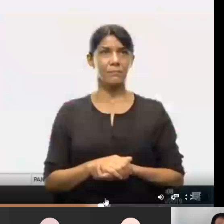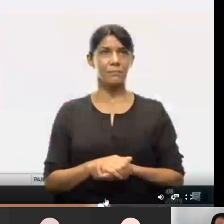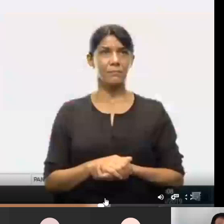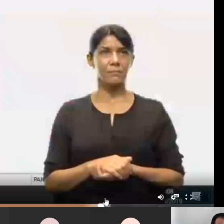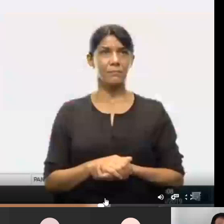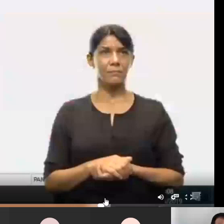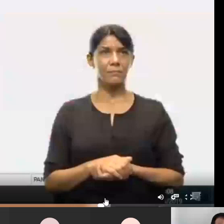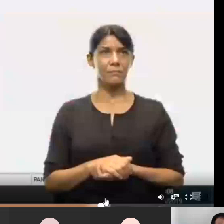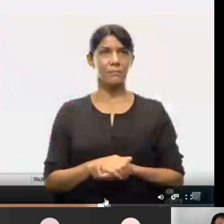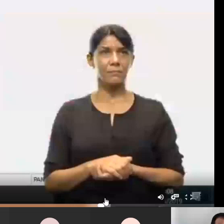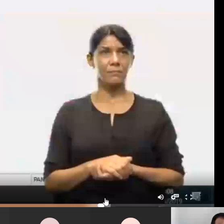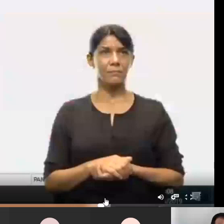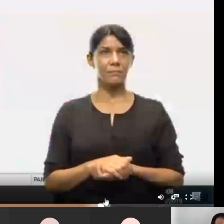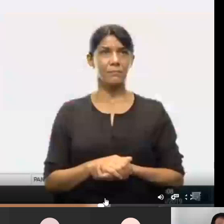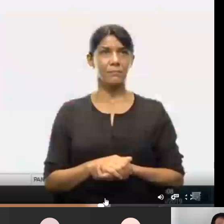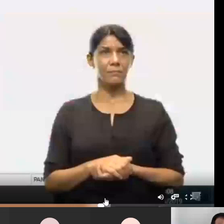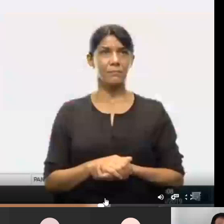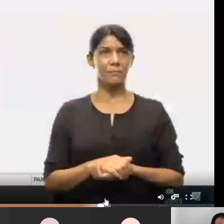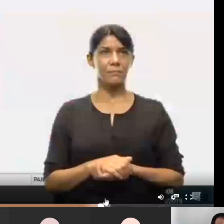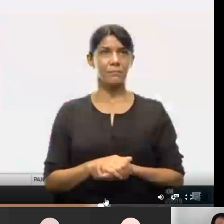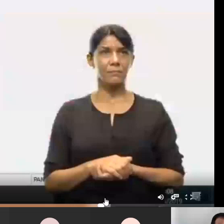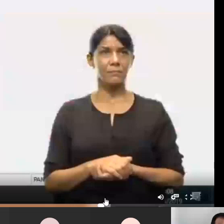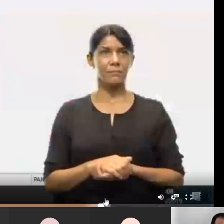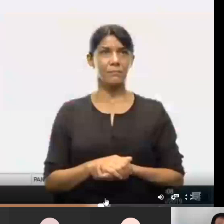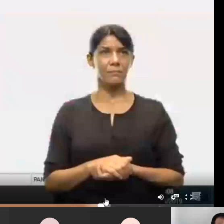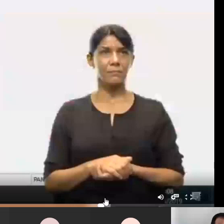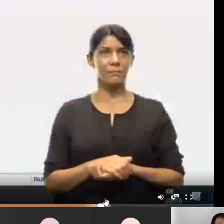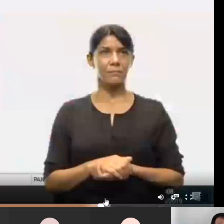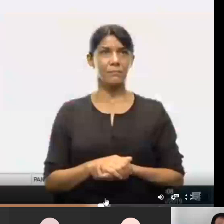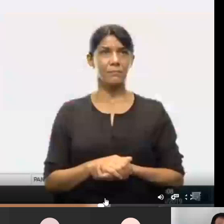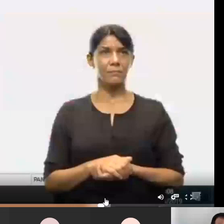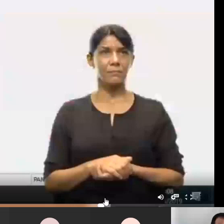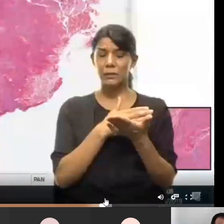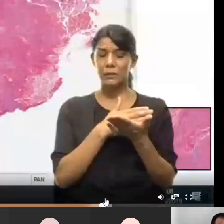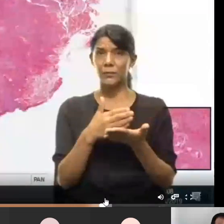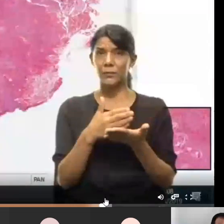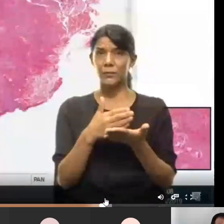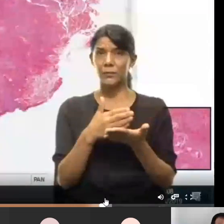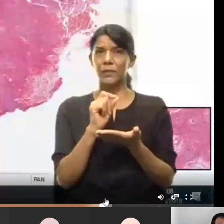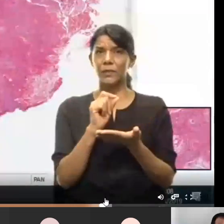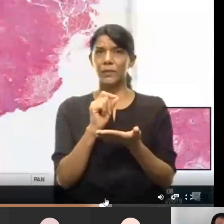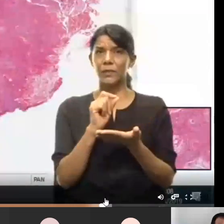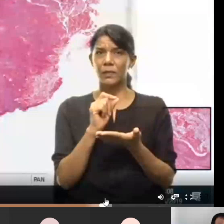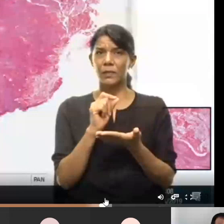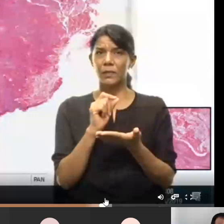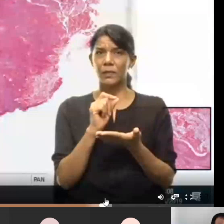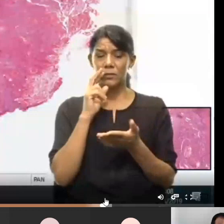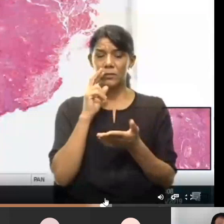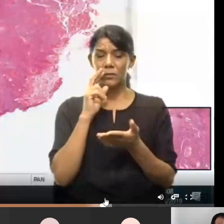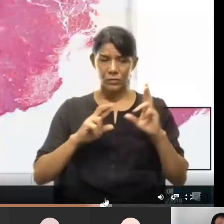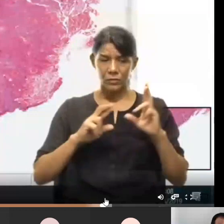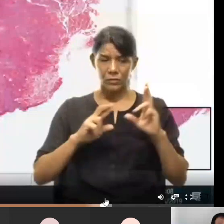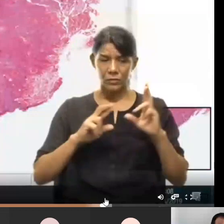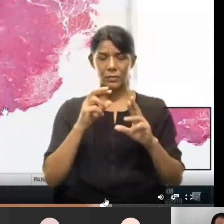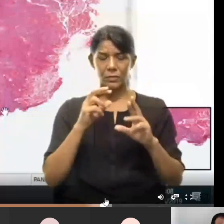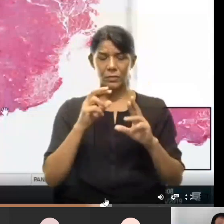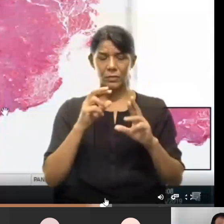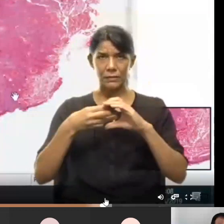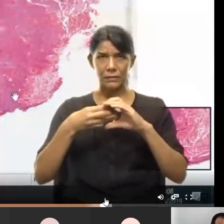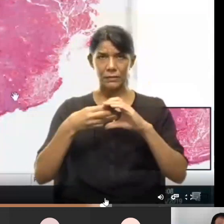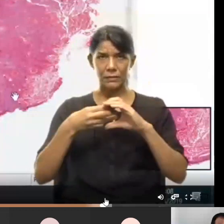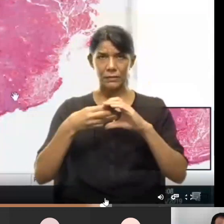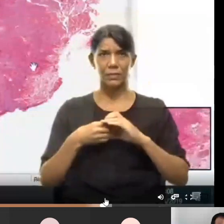aumento que nós temos aqui a região inicial, que eu estou selecionando para vocês, a